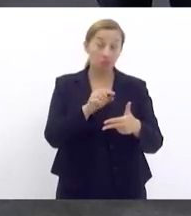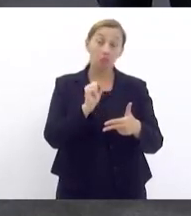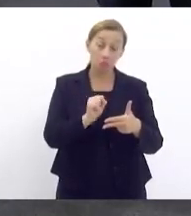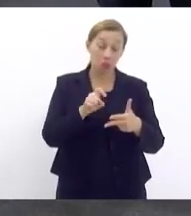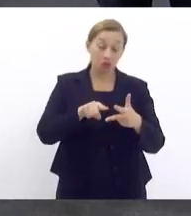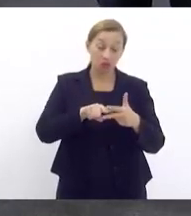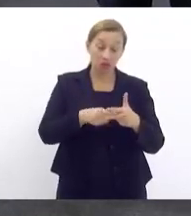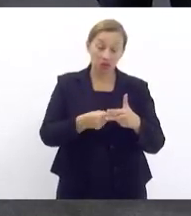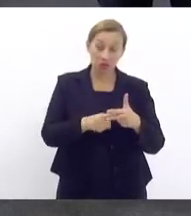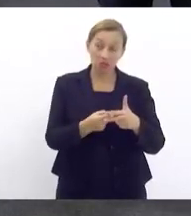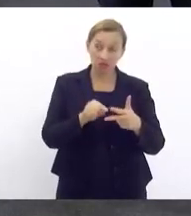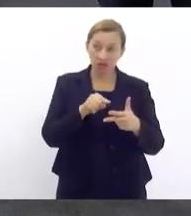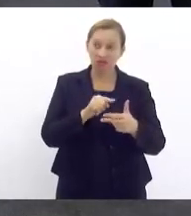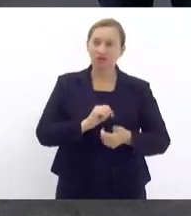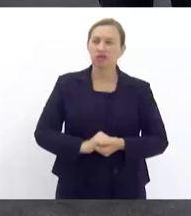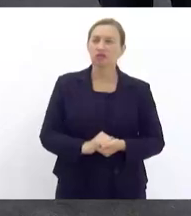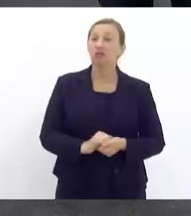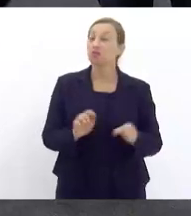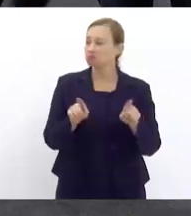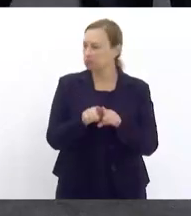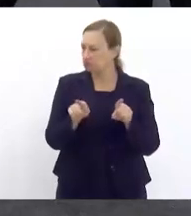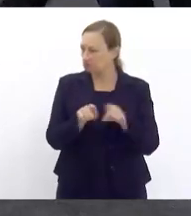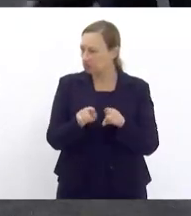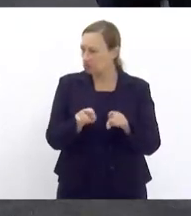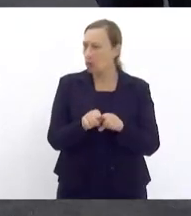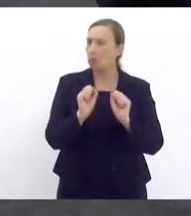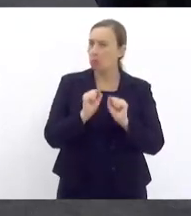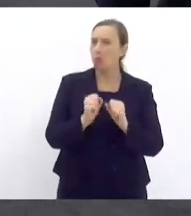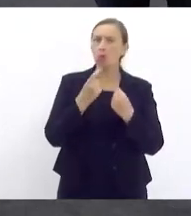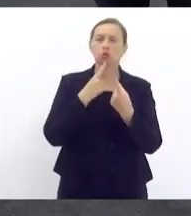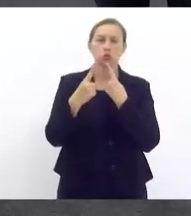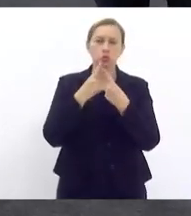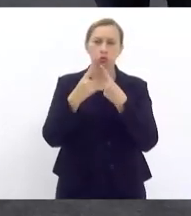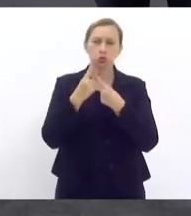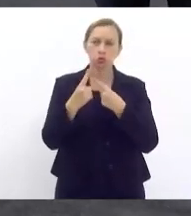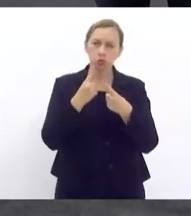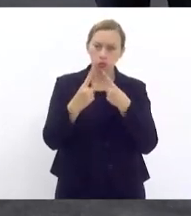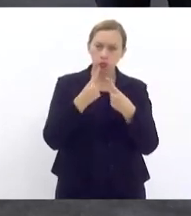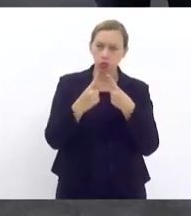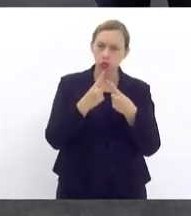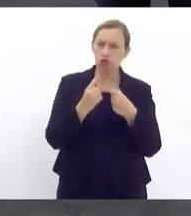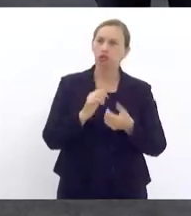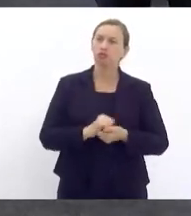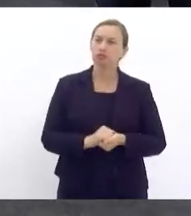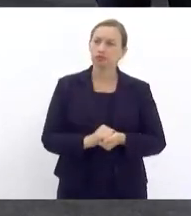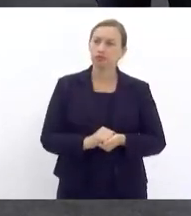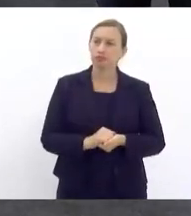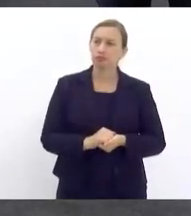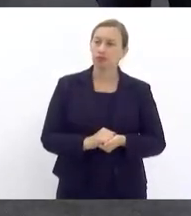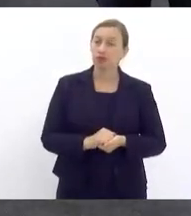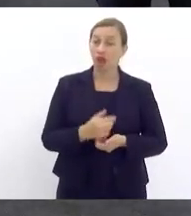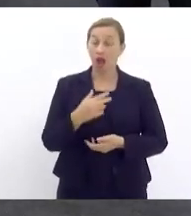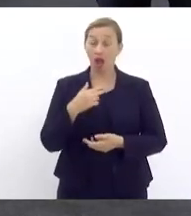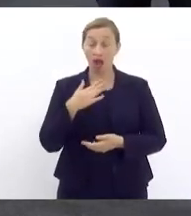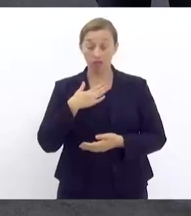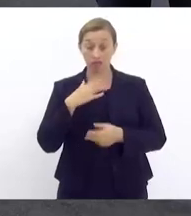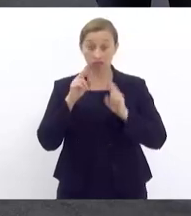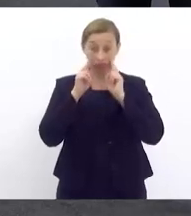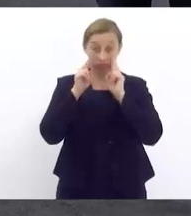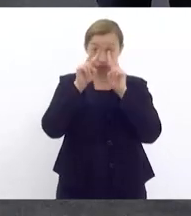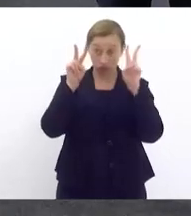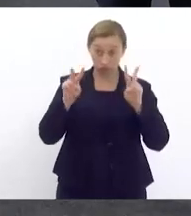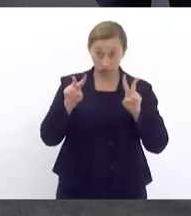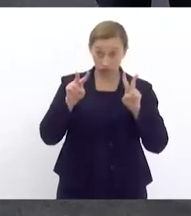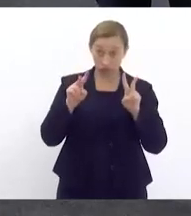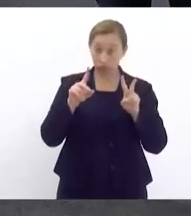regulamentá-la e também pode se discutir dentro da sua premissa que no meu ponto de vista e